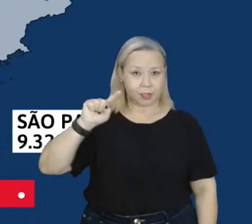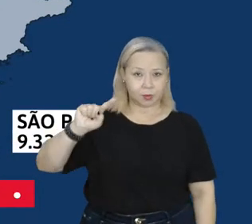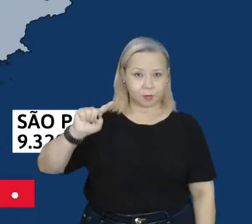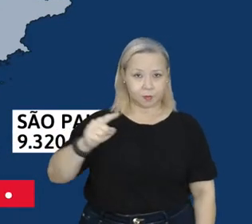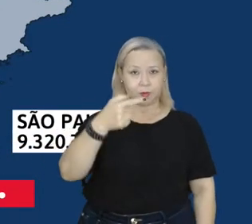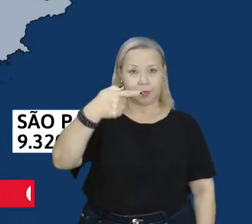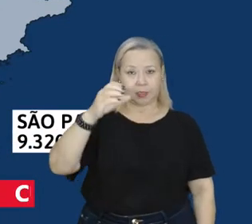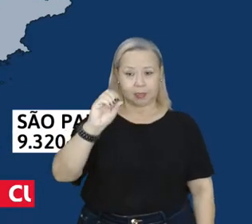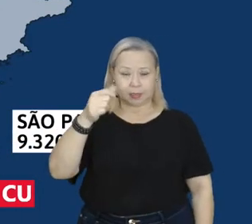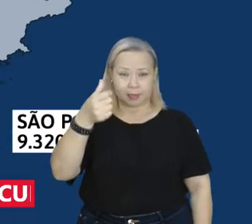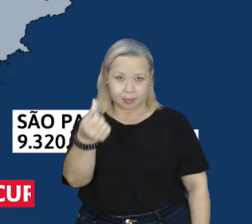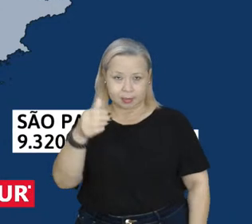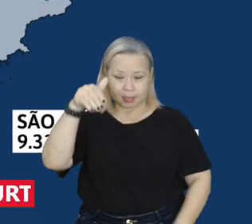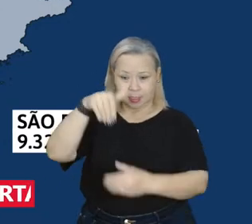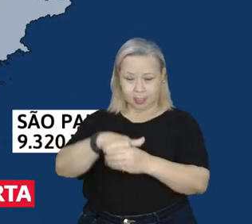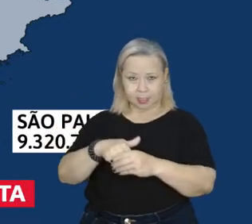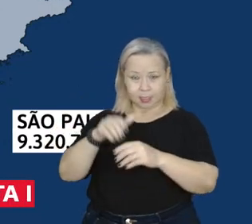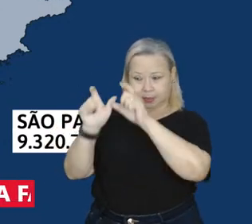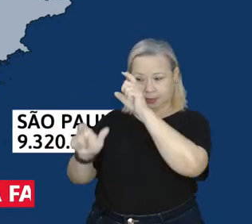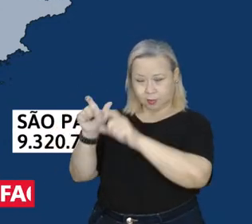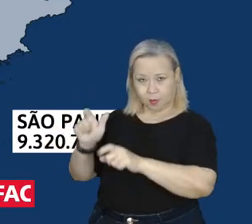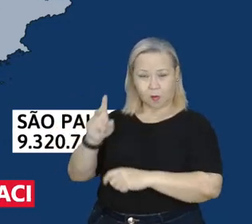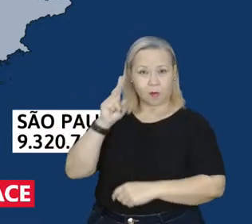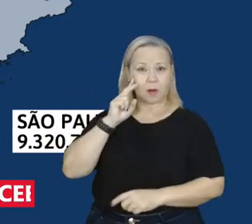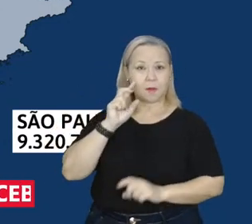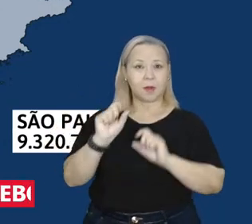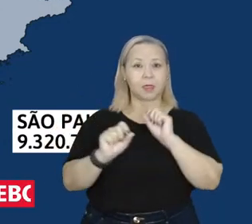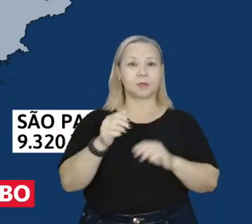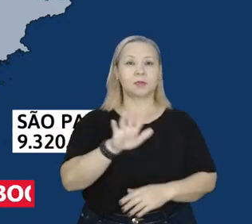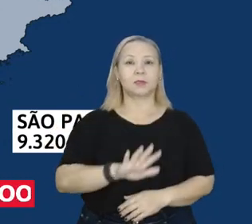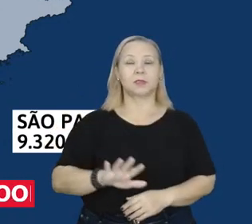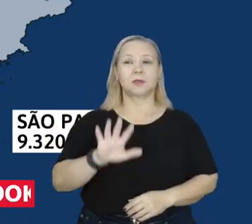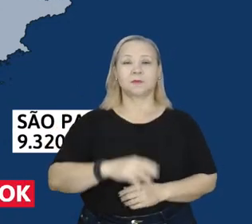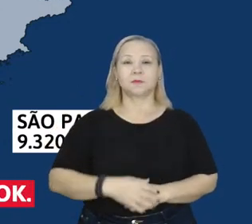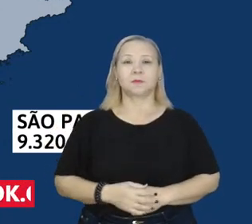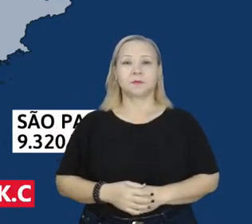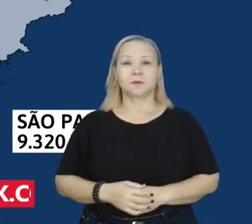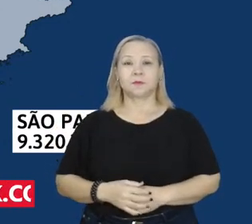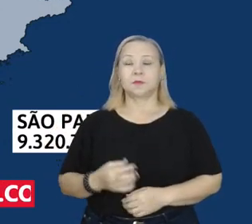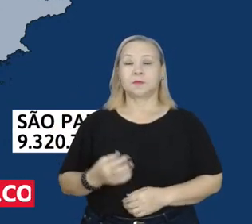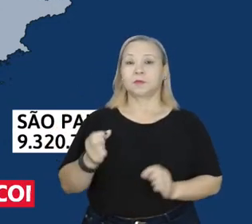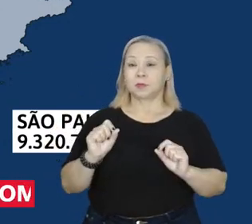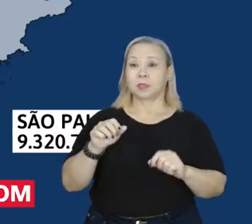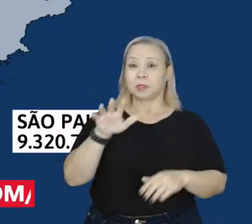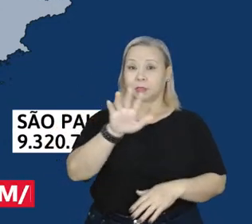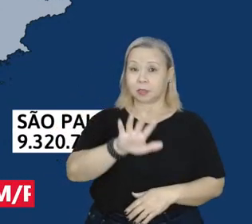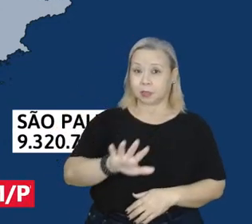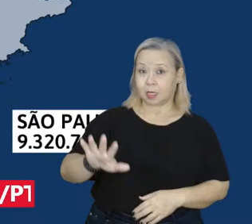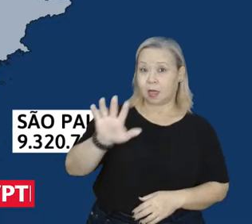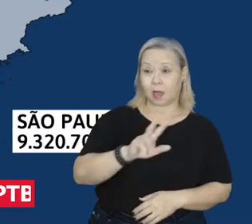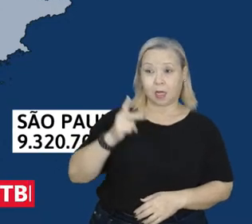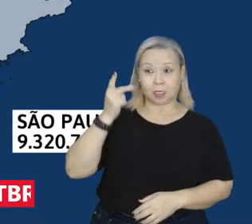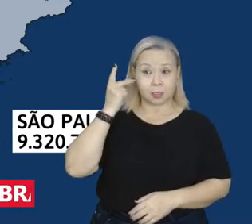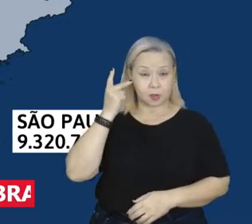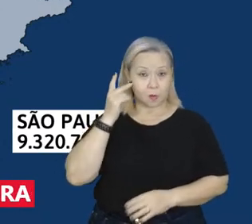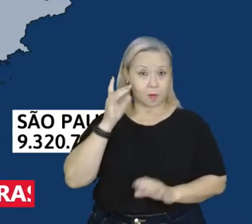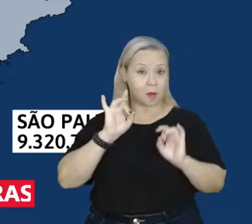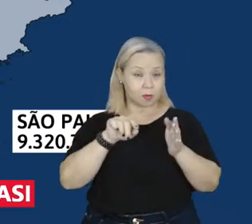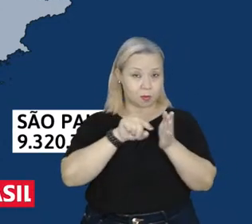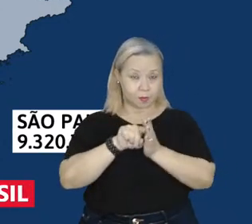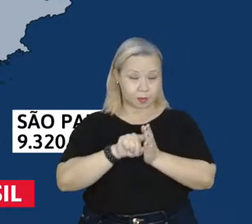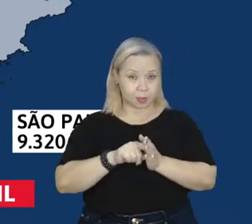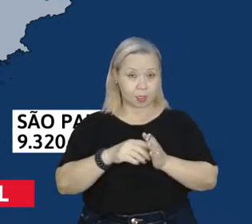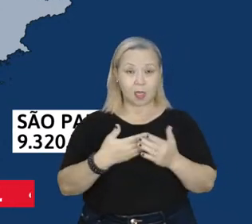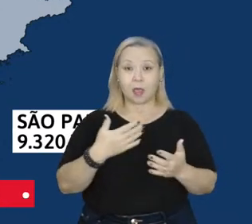9.320.706 eleitores. Lembrando, pessoal, que essa só corresponde aqui só a esta área de São Paulo, né? Então, é o maior